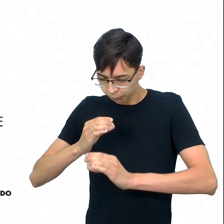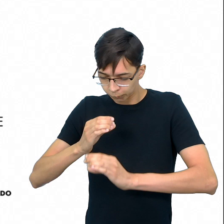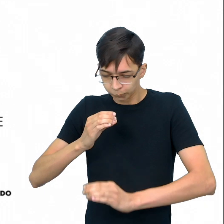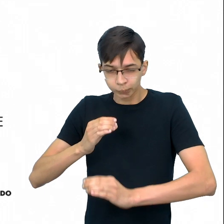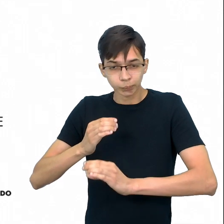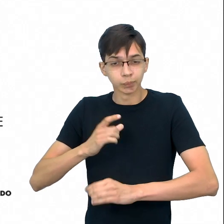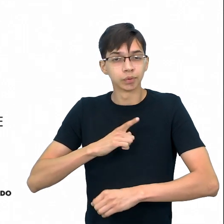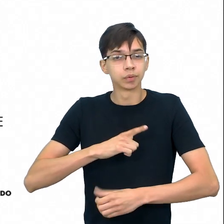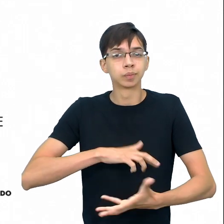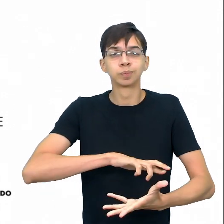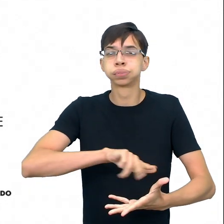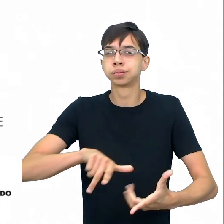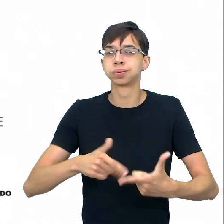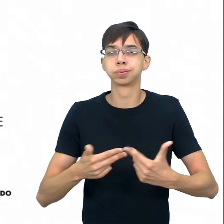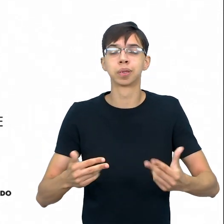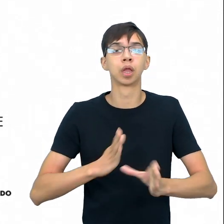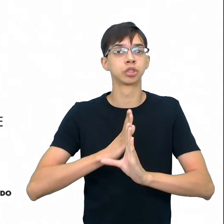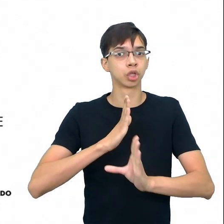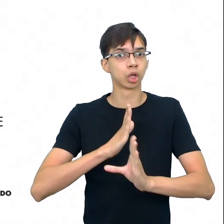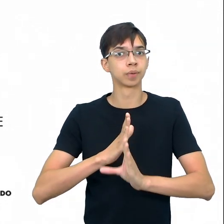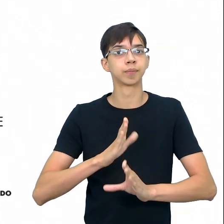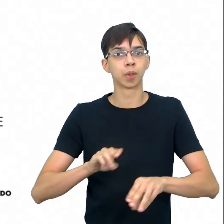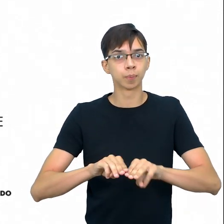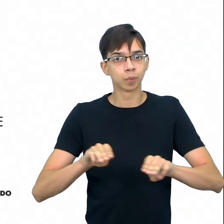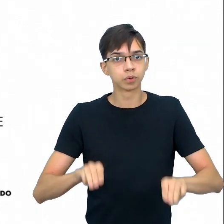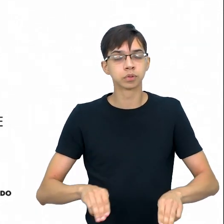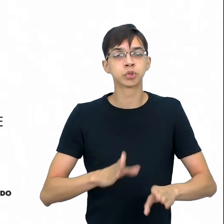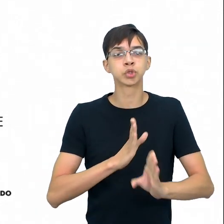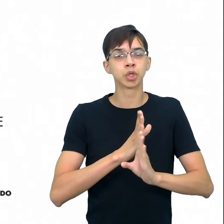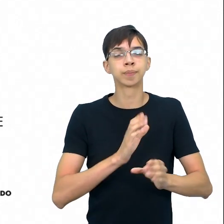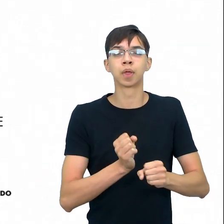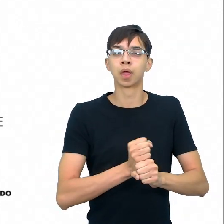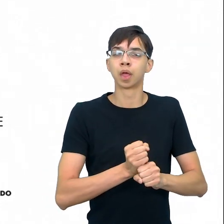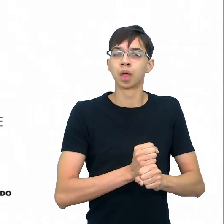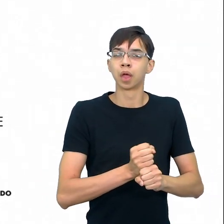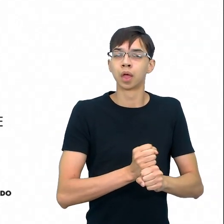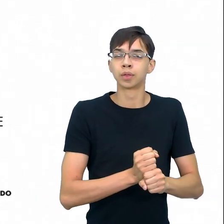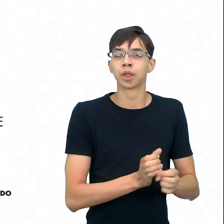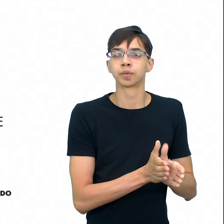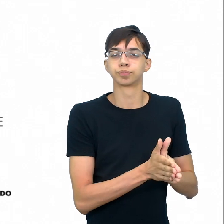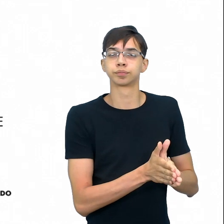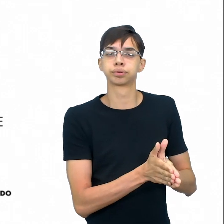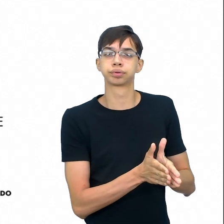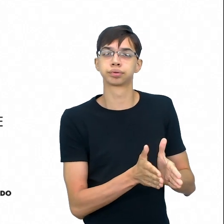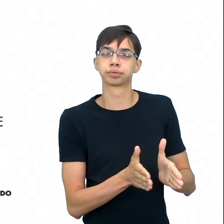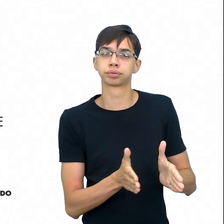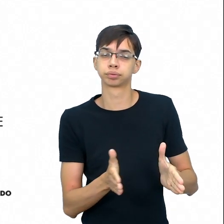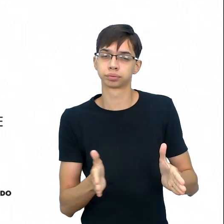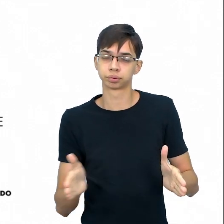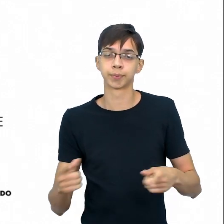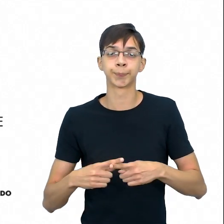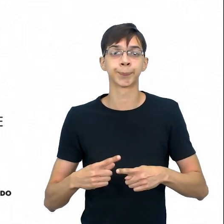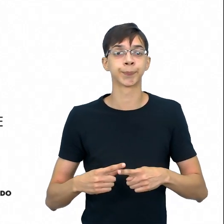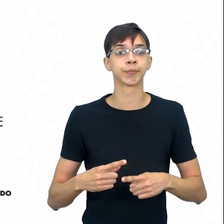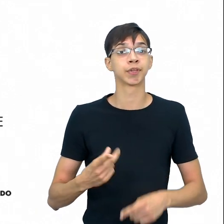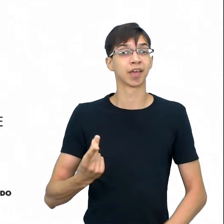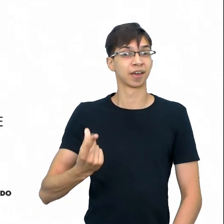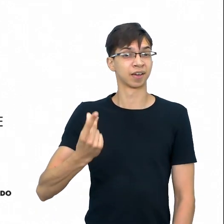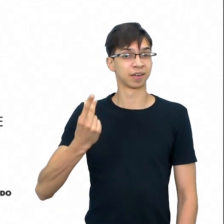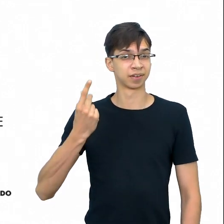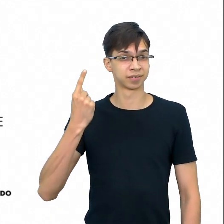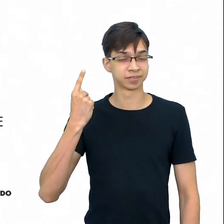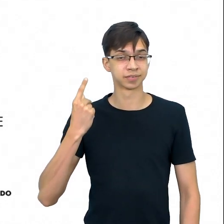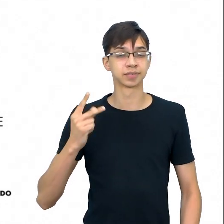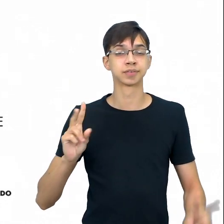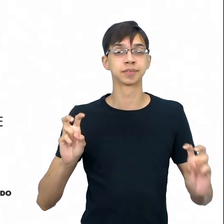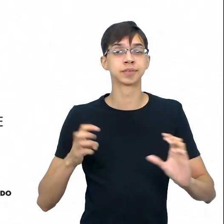estas e outras descobertas feitas ao longo dos anos, né? Que antes de incrementar o conhecimento sobre a